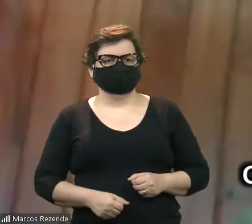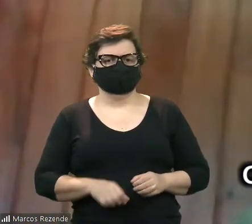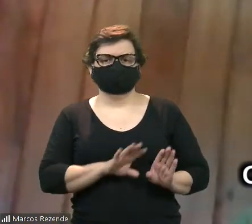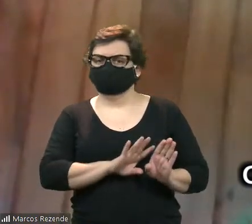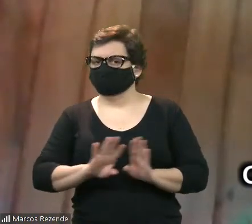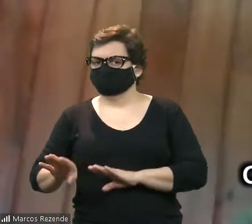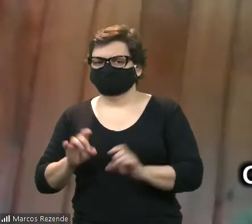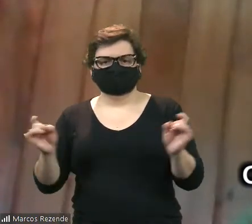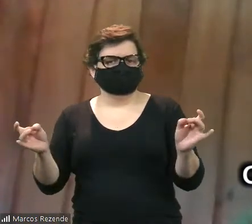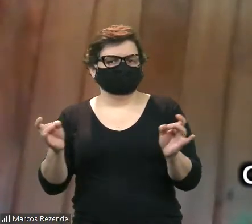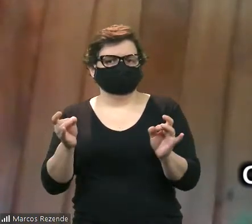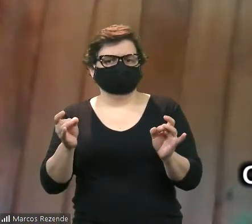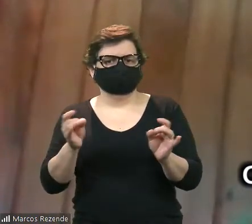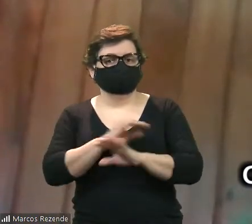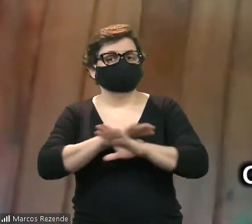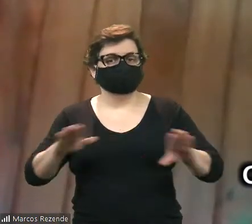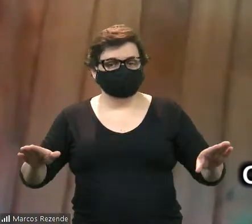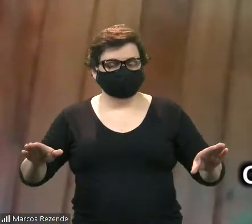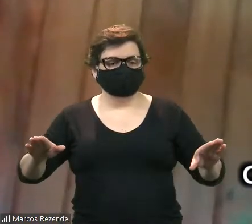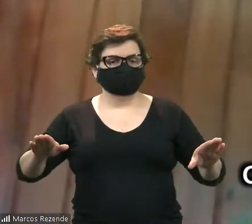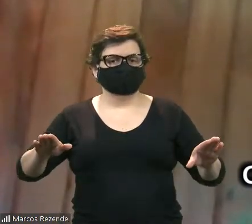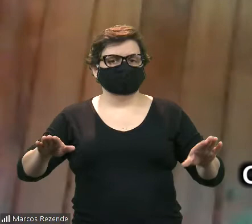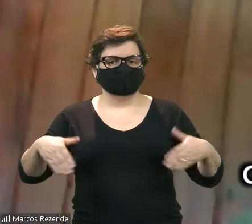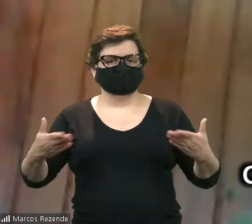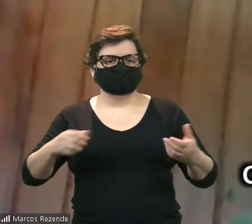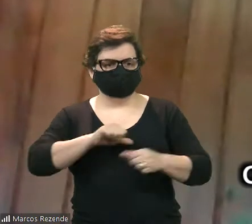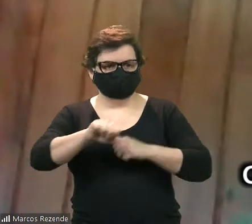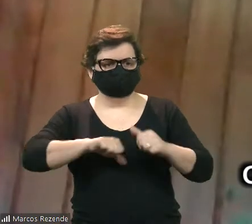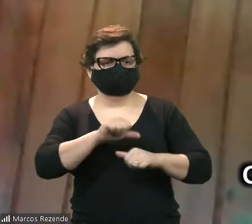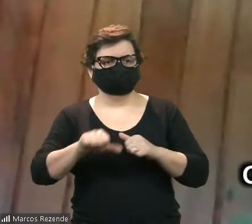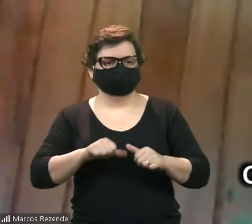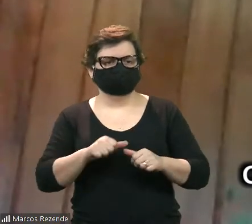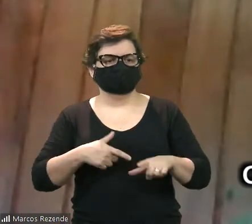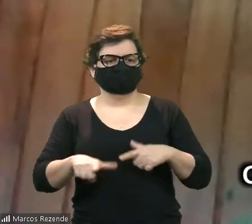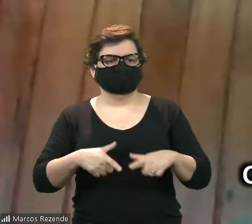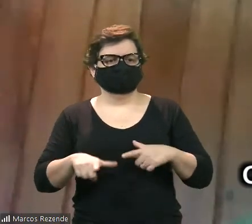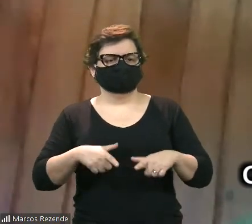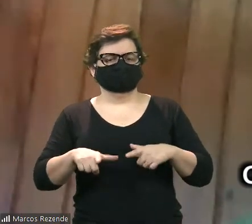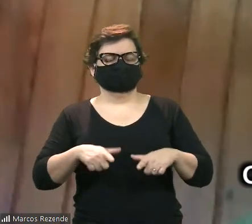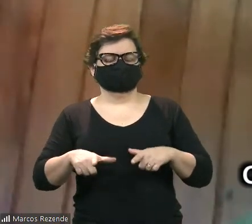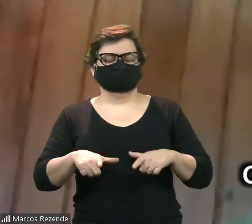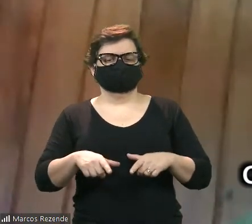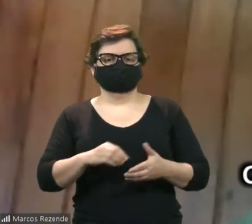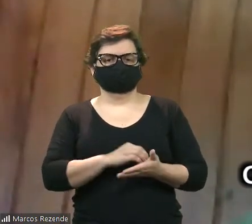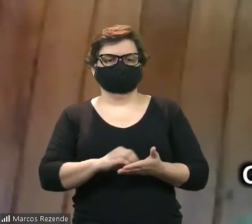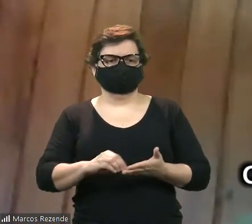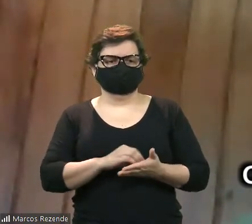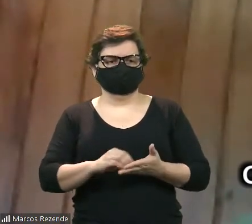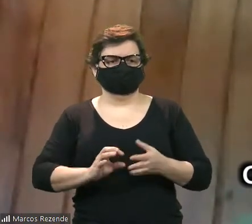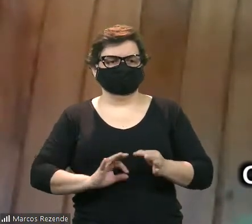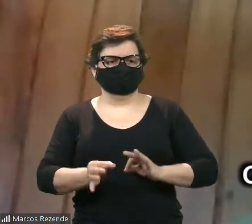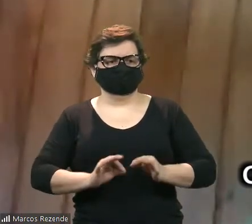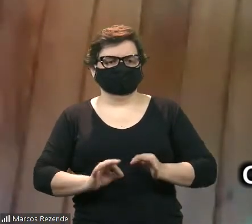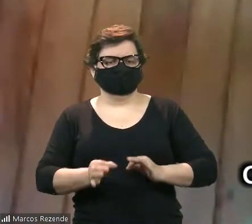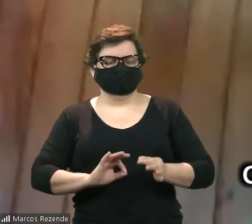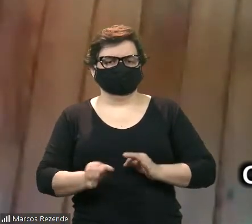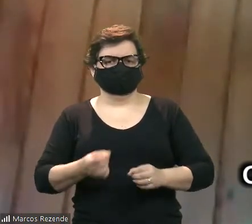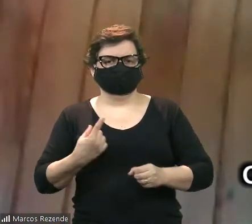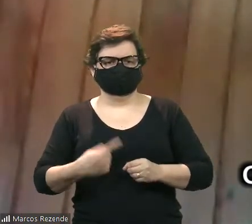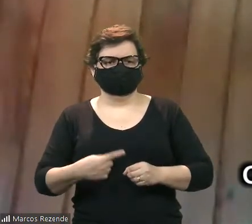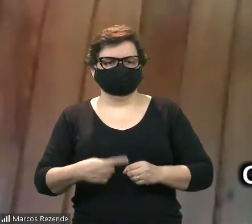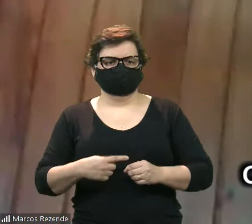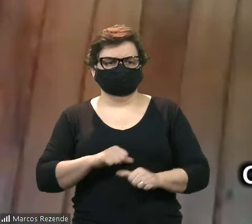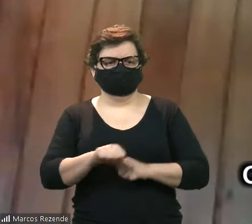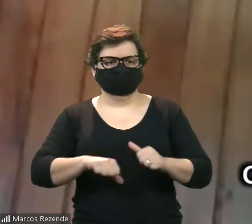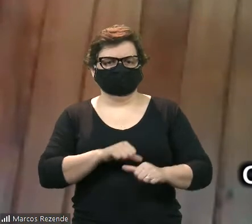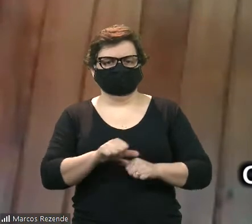extinguindo e transformando funções na Secretaria Municipal de Planejamento Urbano, transformando os cargos de